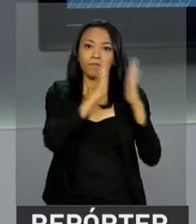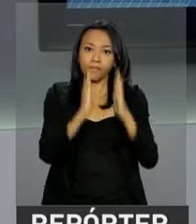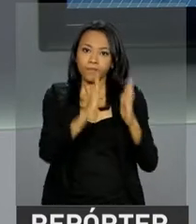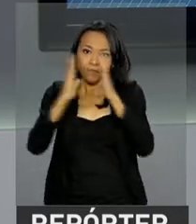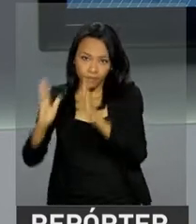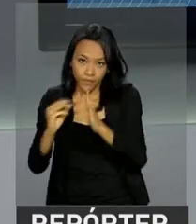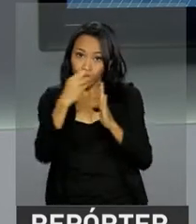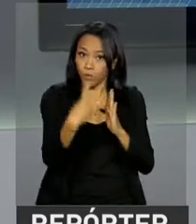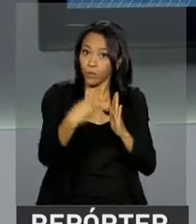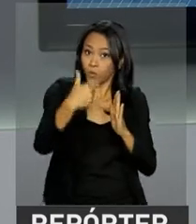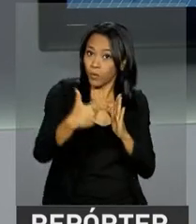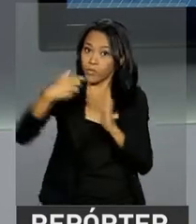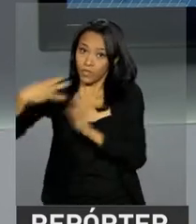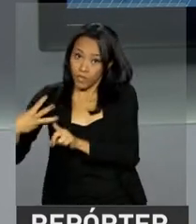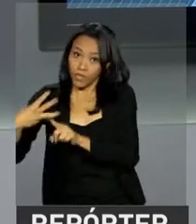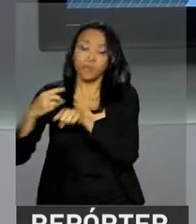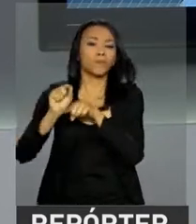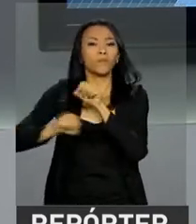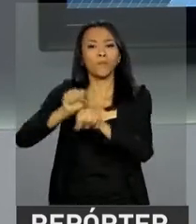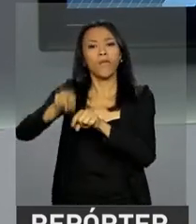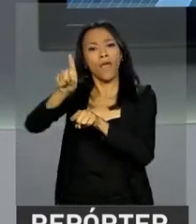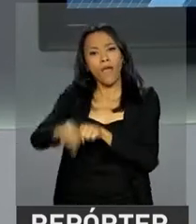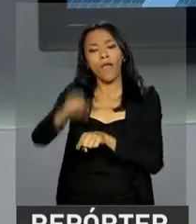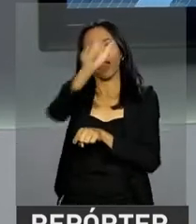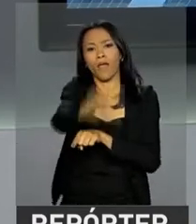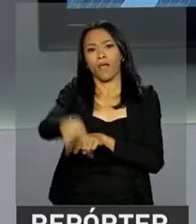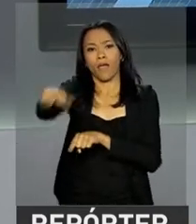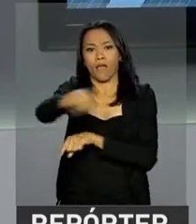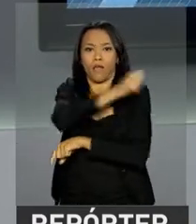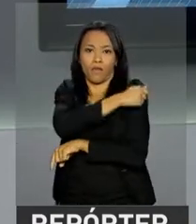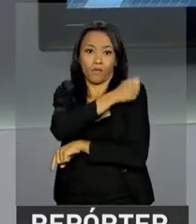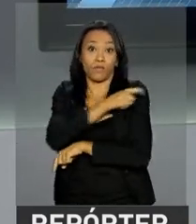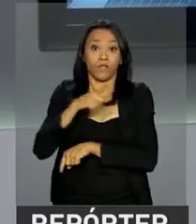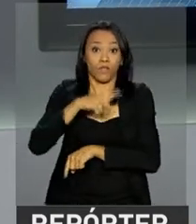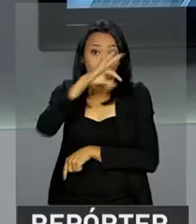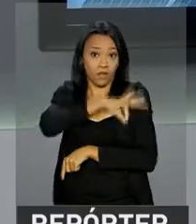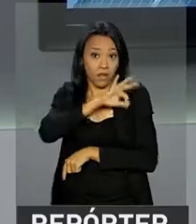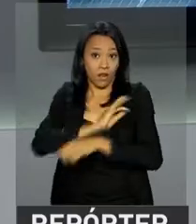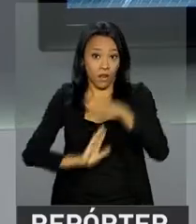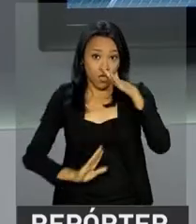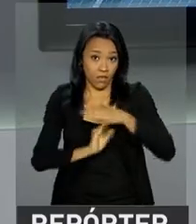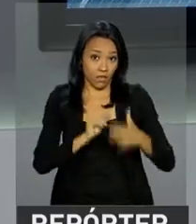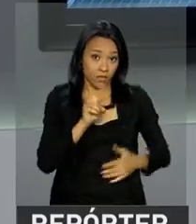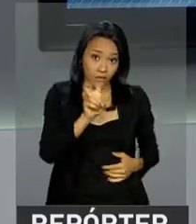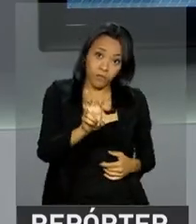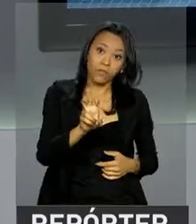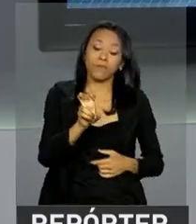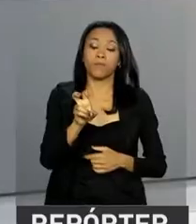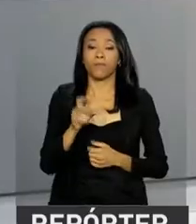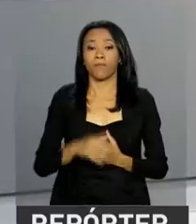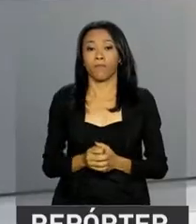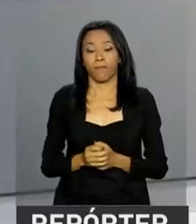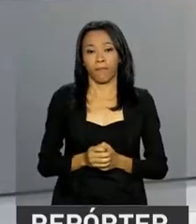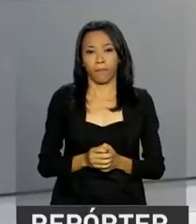2 e 3 estão destinadas a estudantes com renda per capita mensal de até cinco salários mínimos